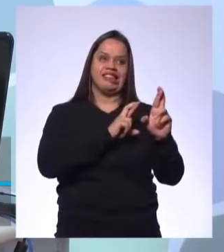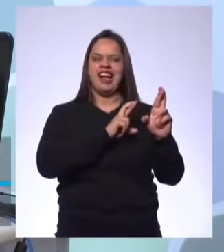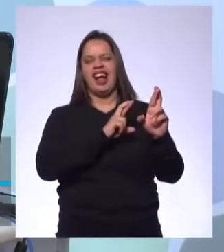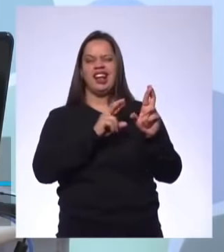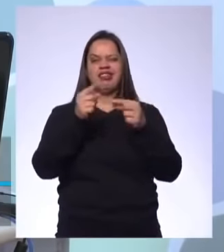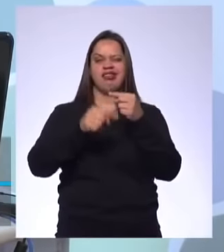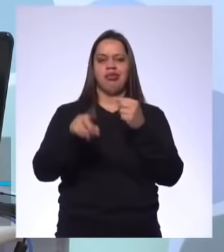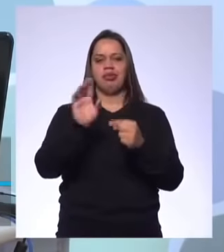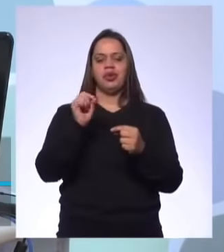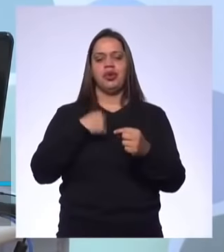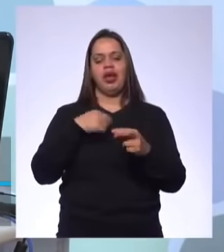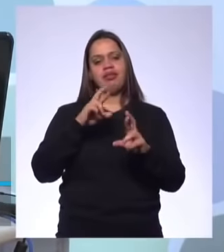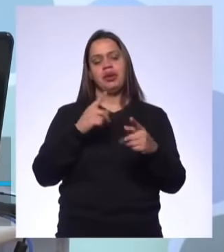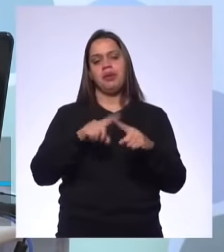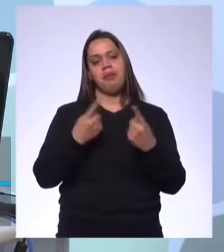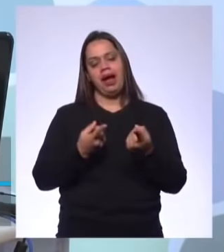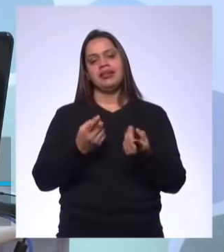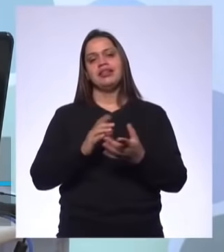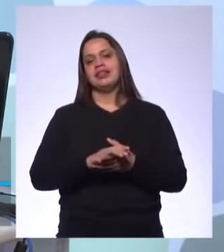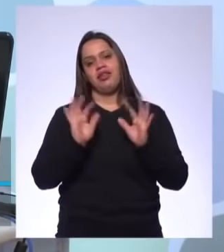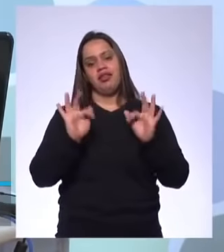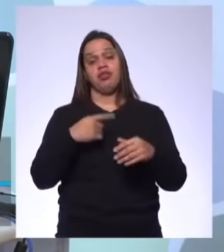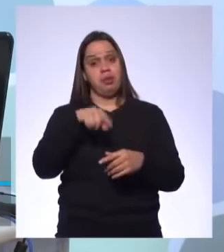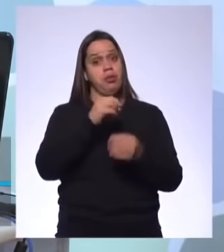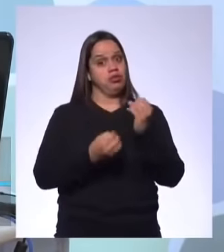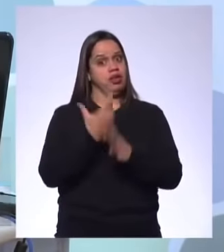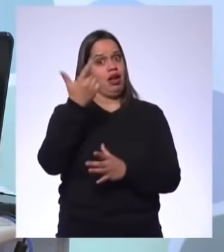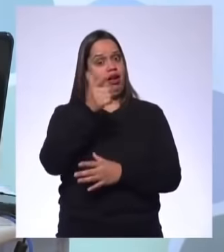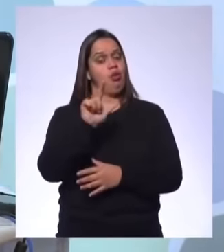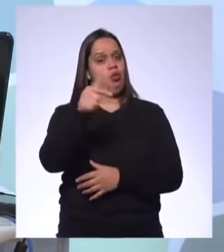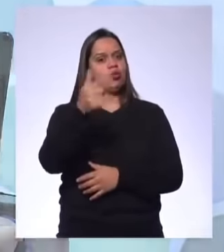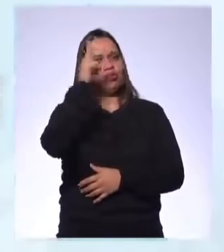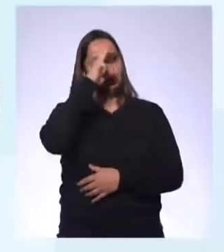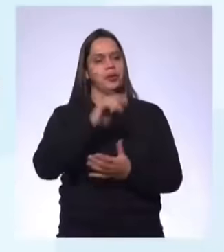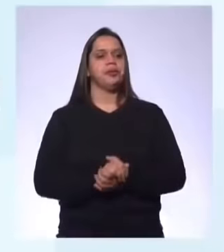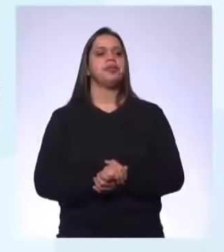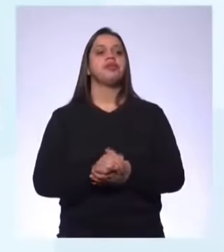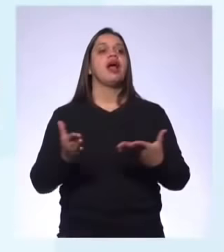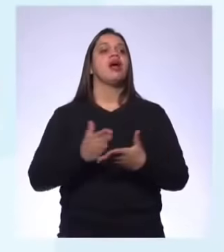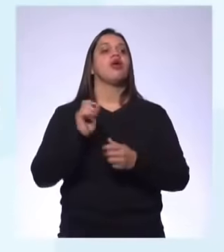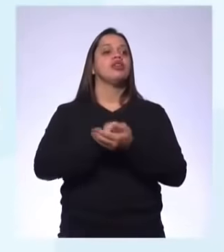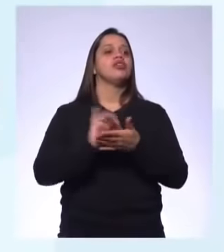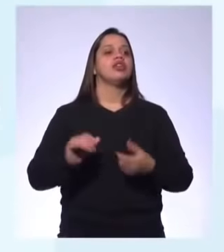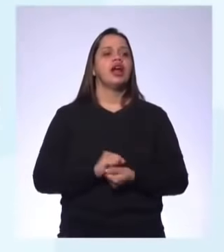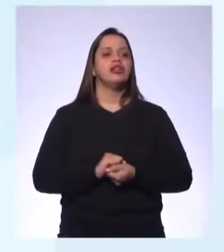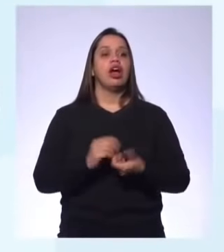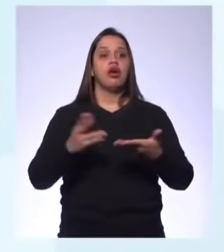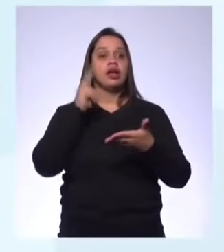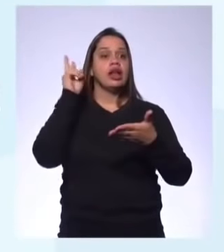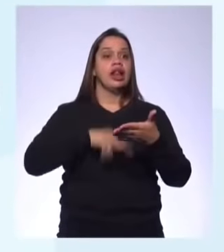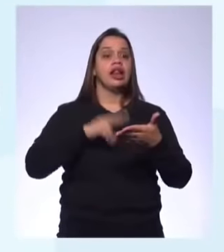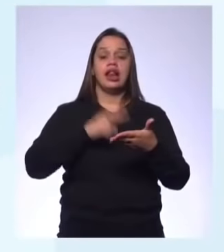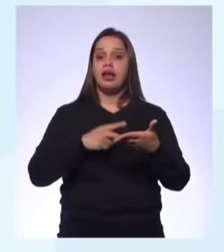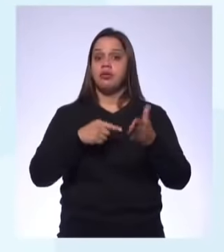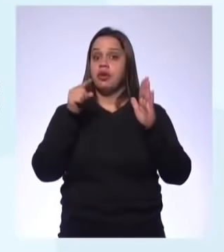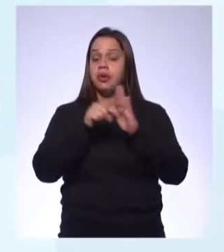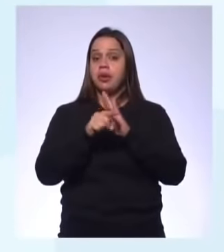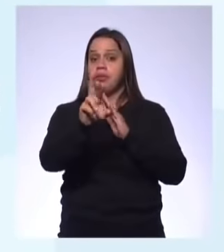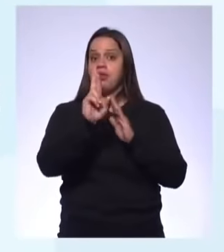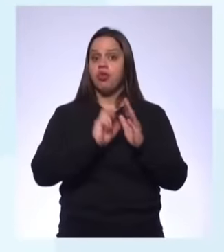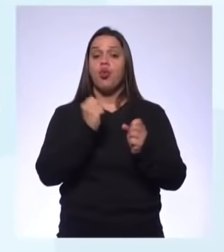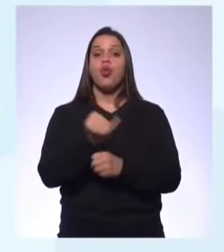aí dos minutinhos da aula. Vamos lá. Agora que lemos o conto todo, quantas personagens há na história? Já aproveita que o chat está aberto